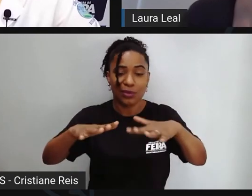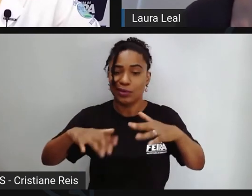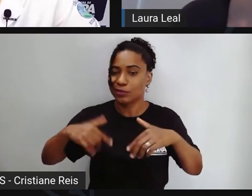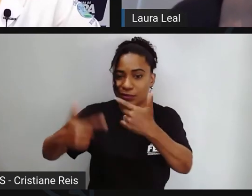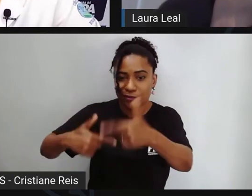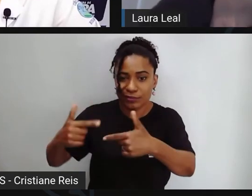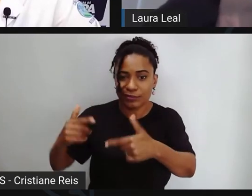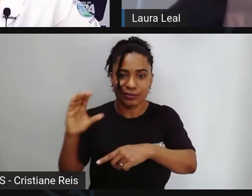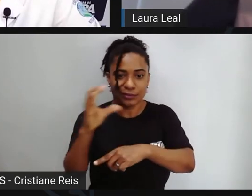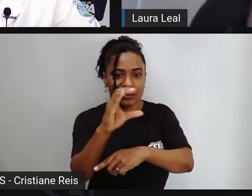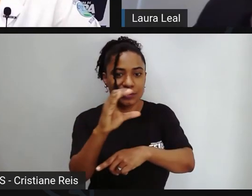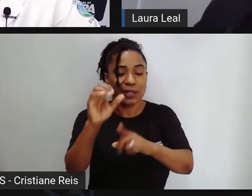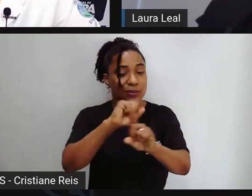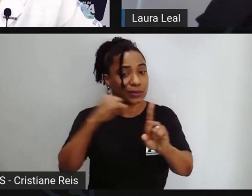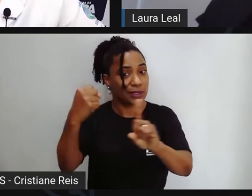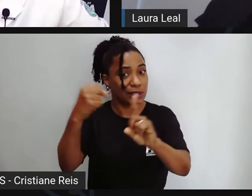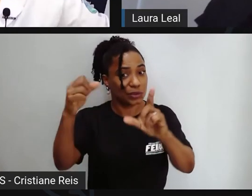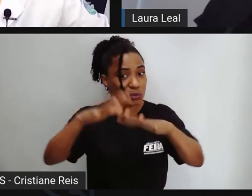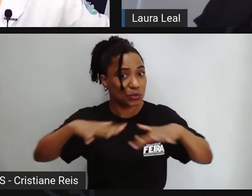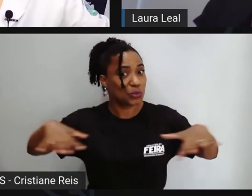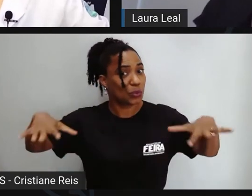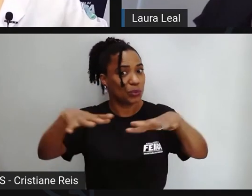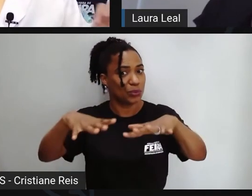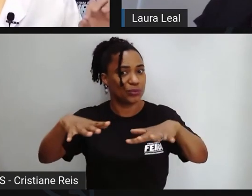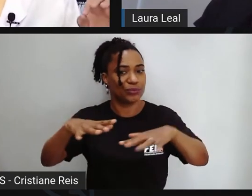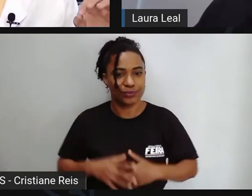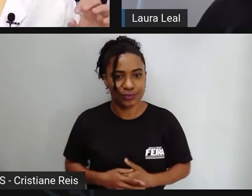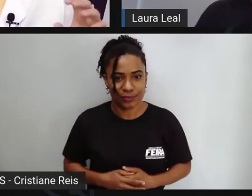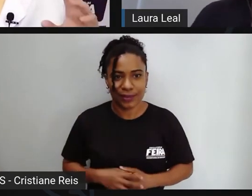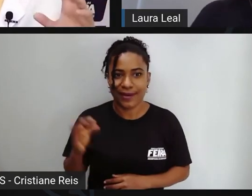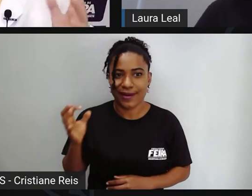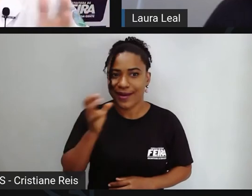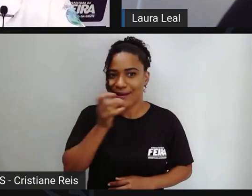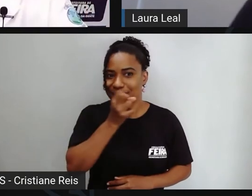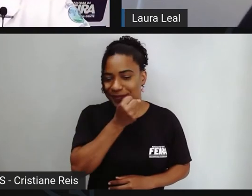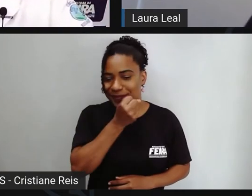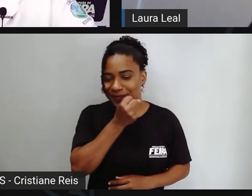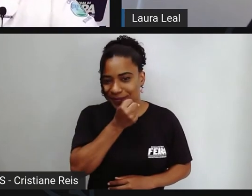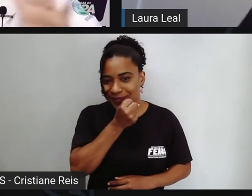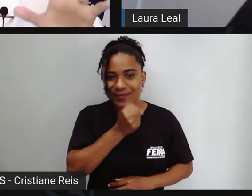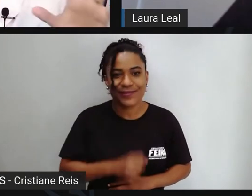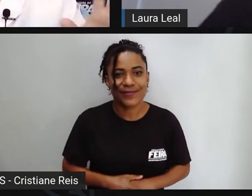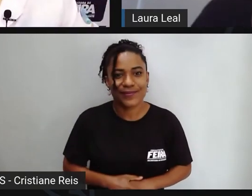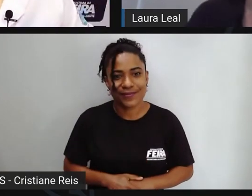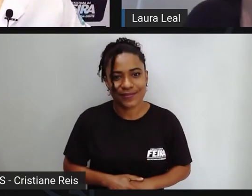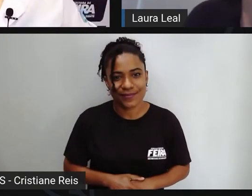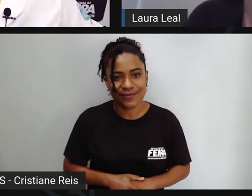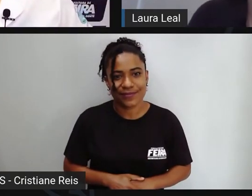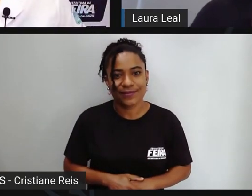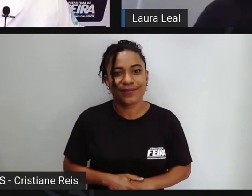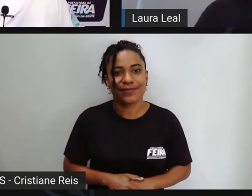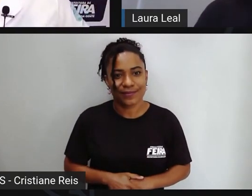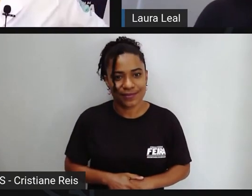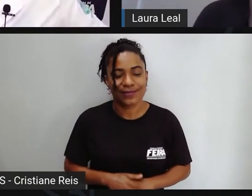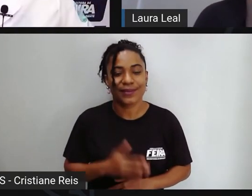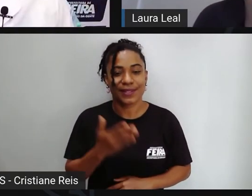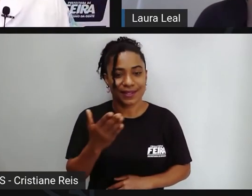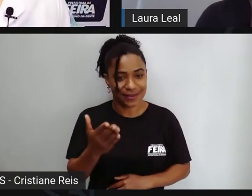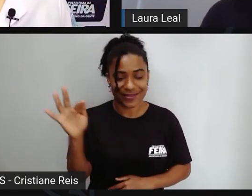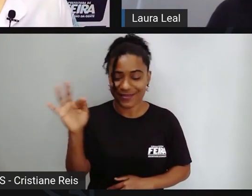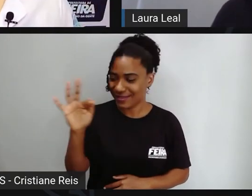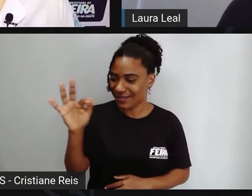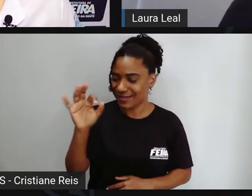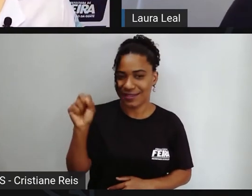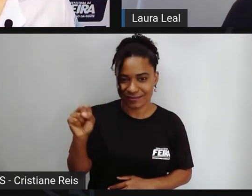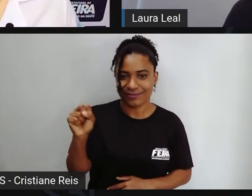todo. Beleza. Super rapidinho, só para finalizar, a nossa aluna aqui da Rede Municipal de Feira de Santana falou: tá